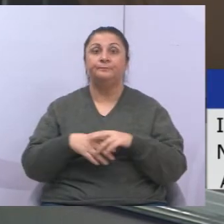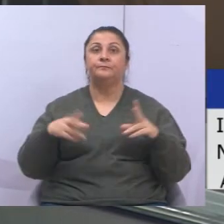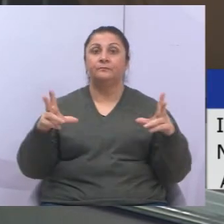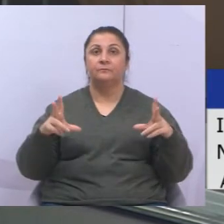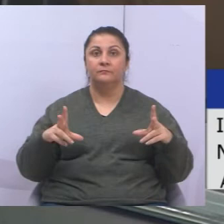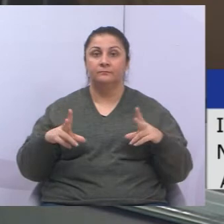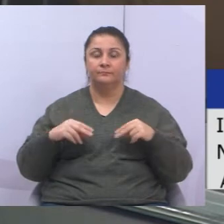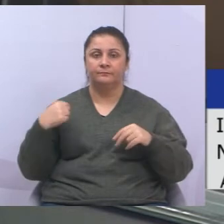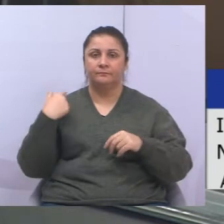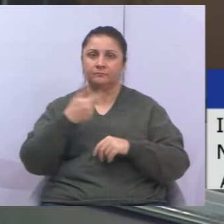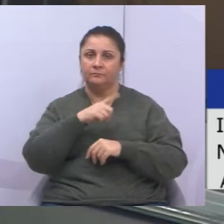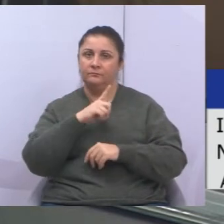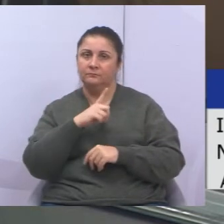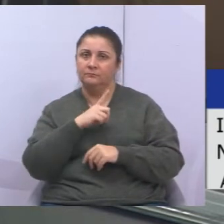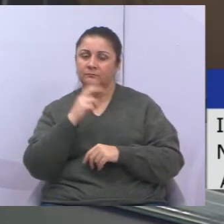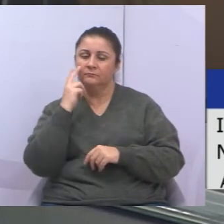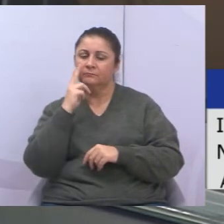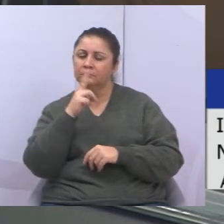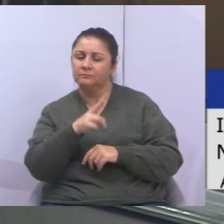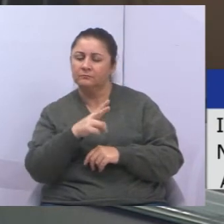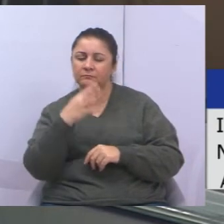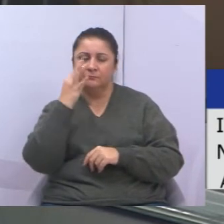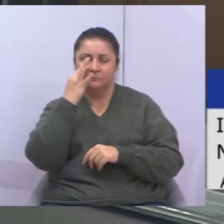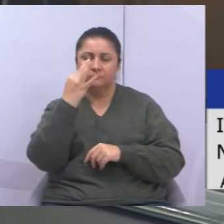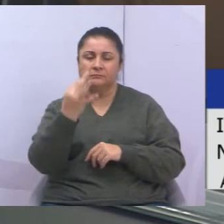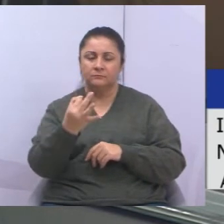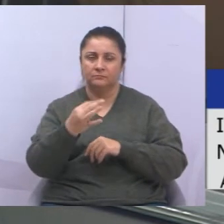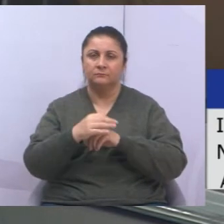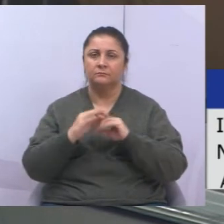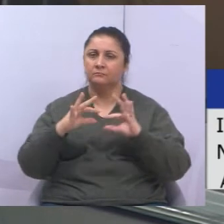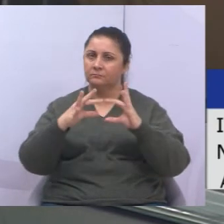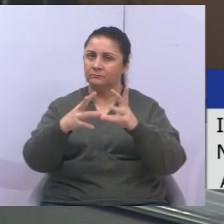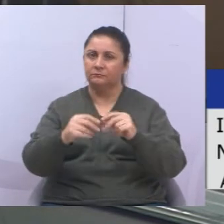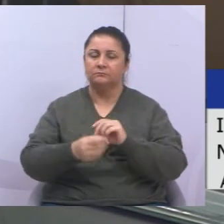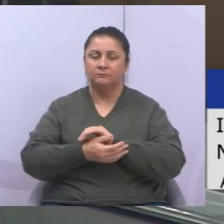nós tenhamos um olhar diferenciado para todos eles.